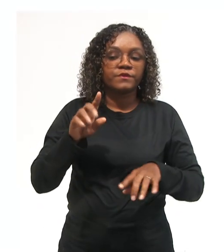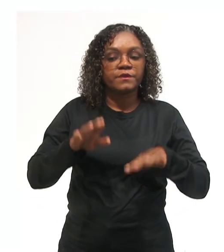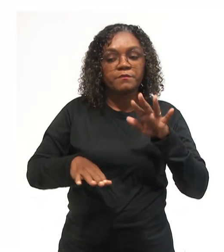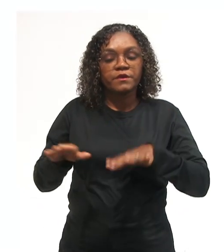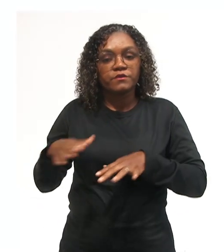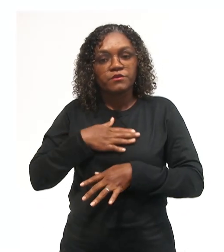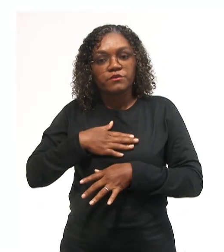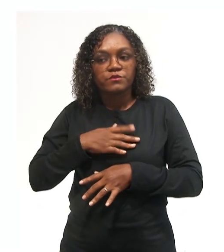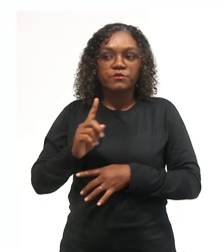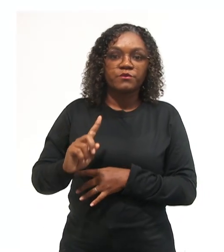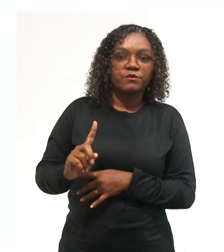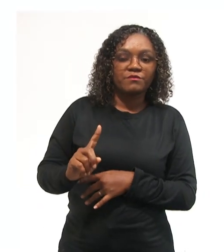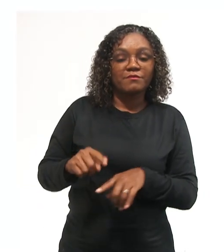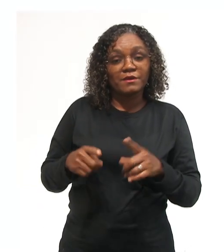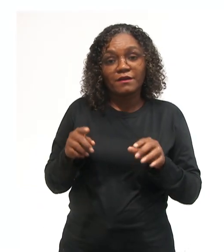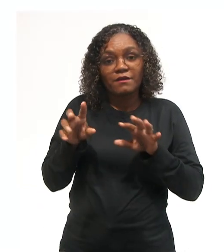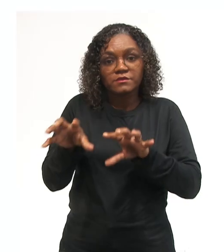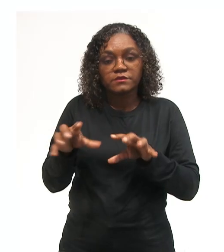não.